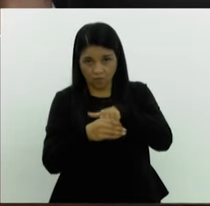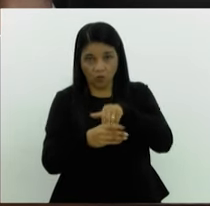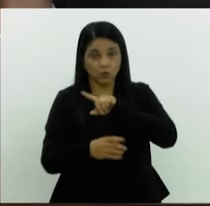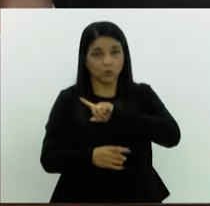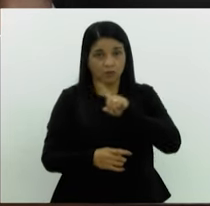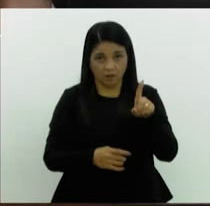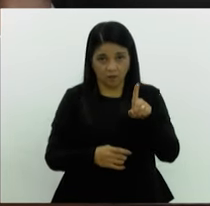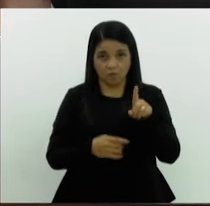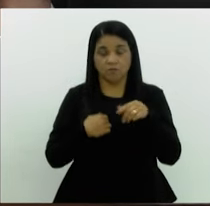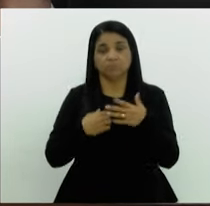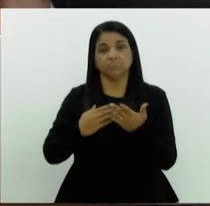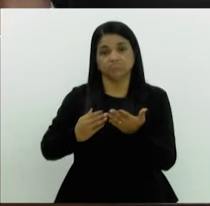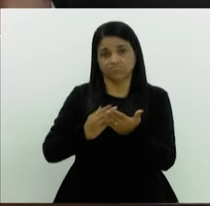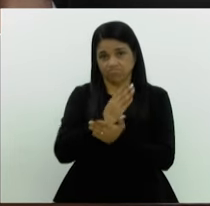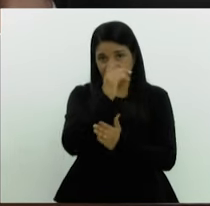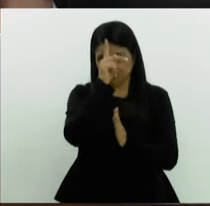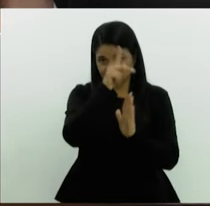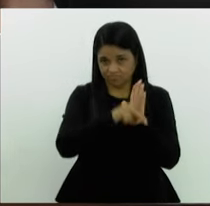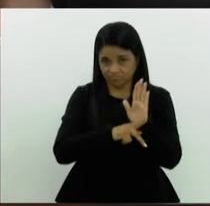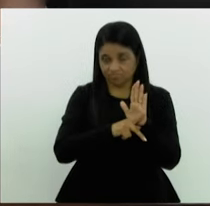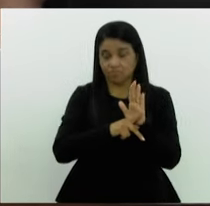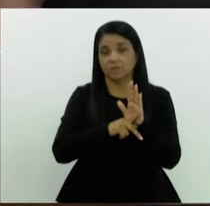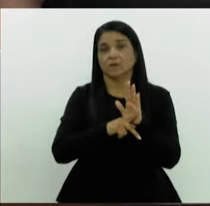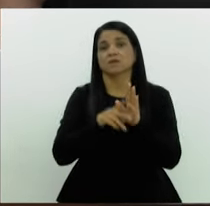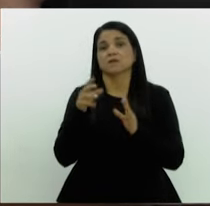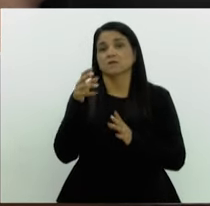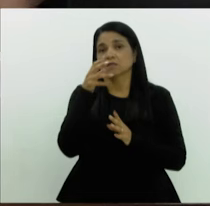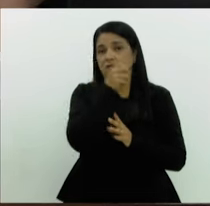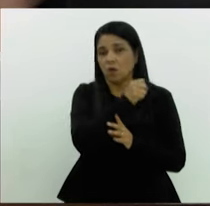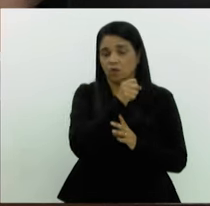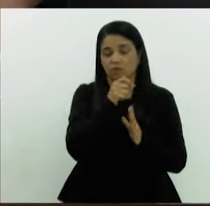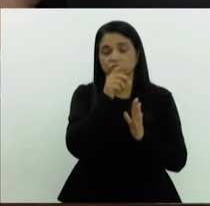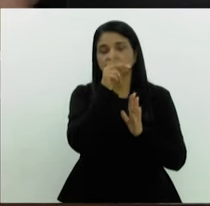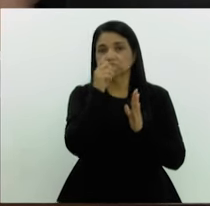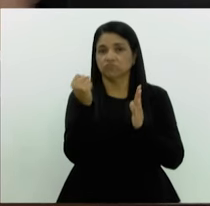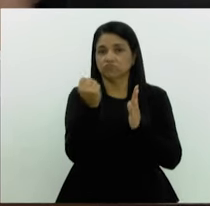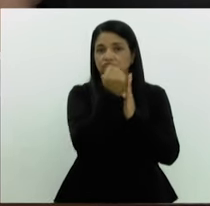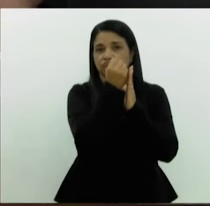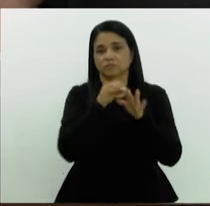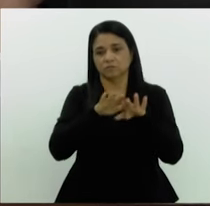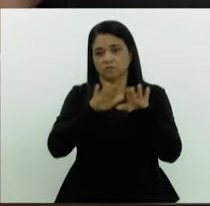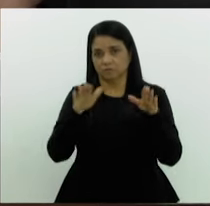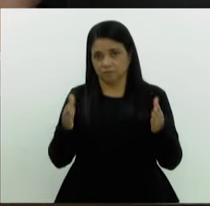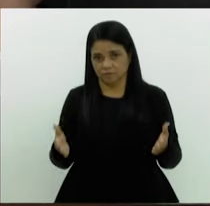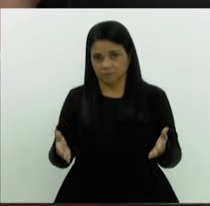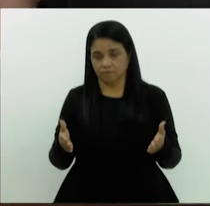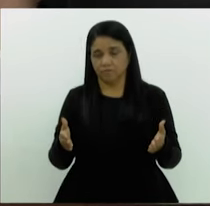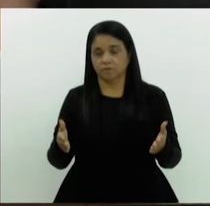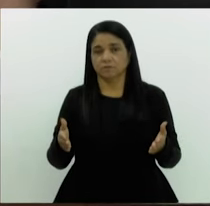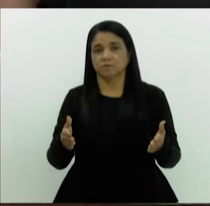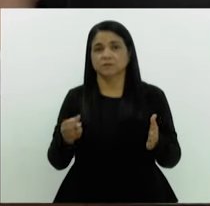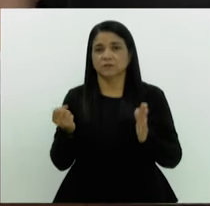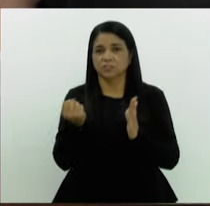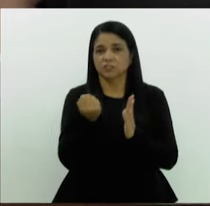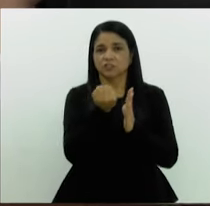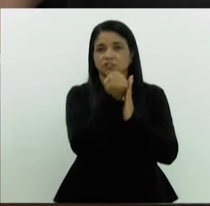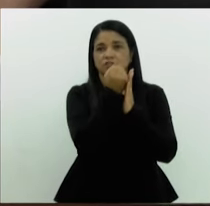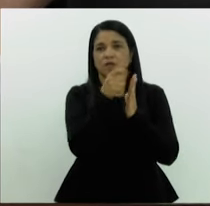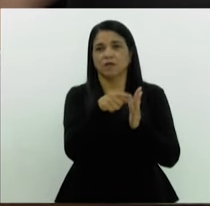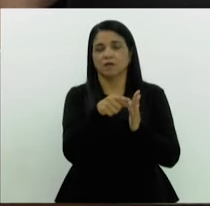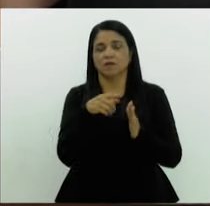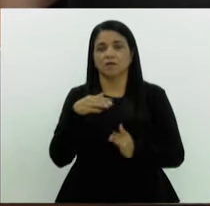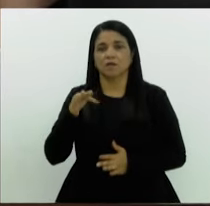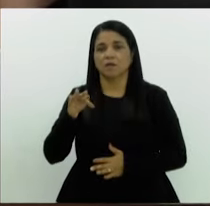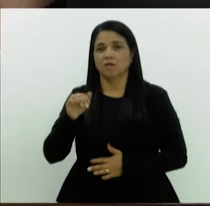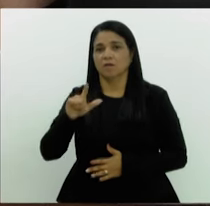foi aprovado, salvo os destaques. Há sobre a mesa destaque, deputado